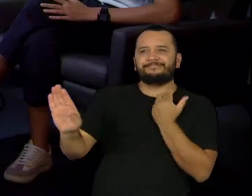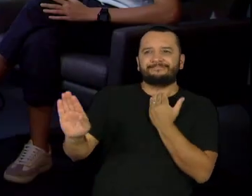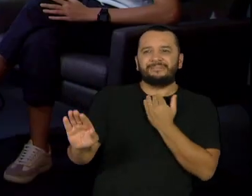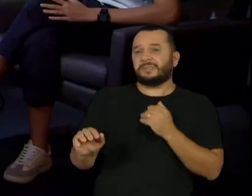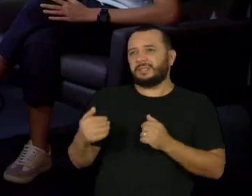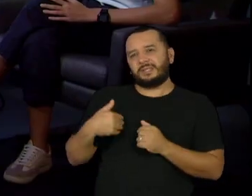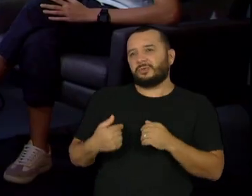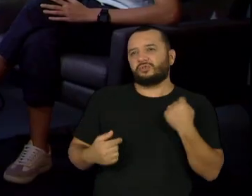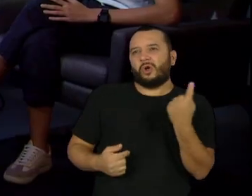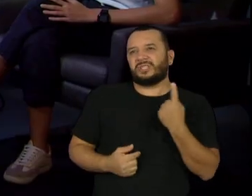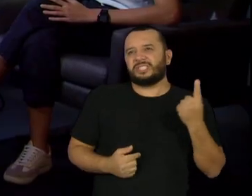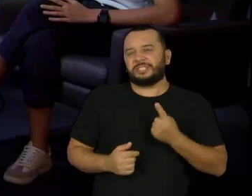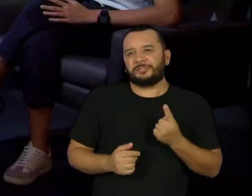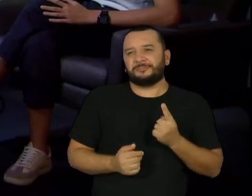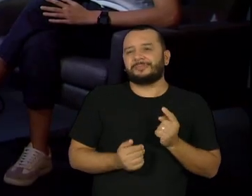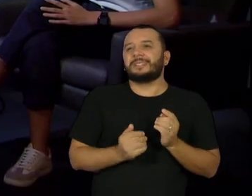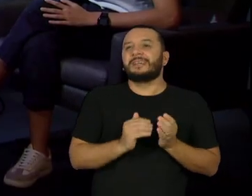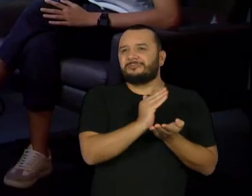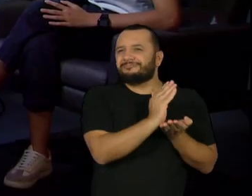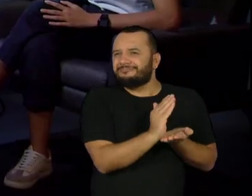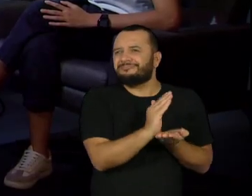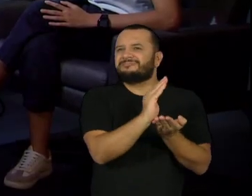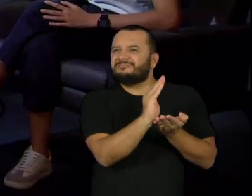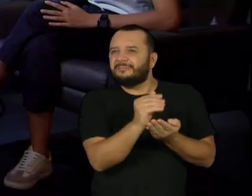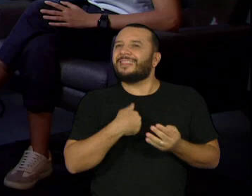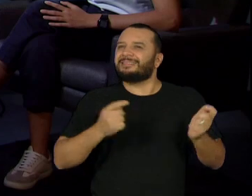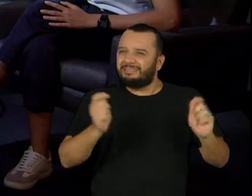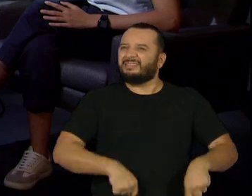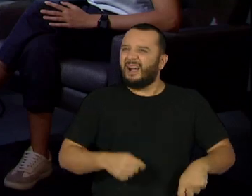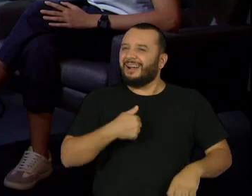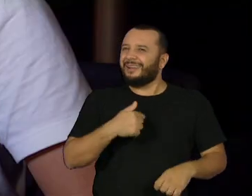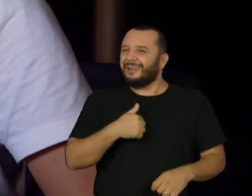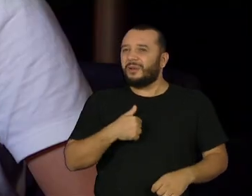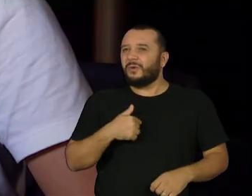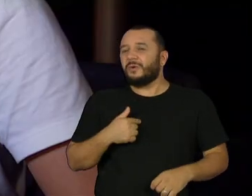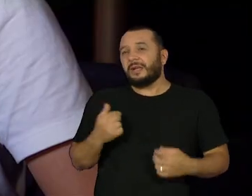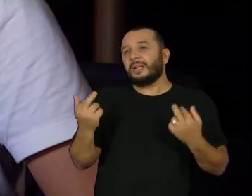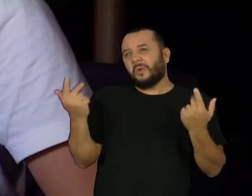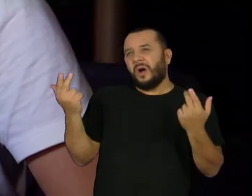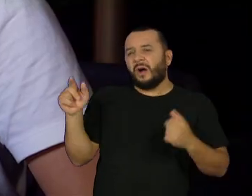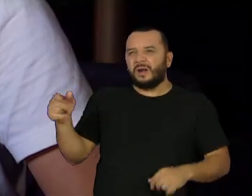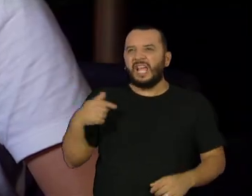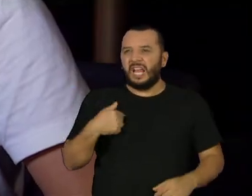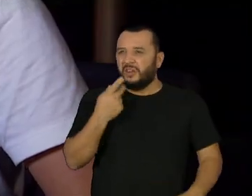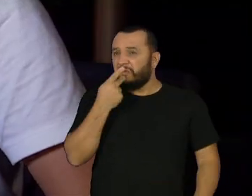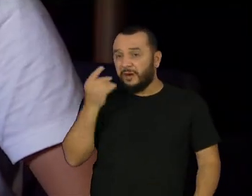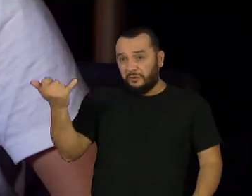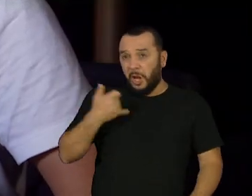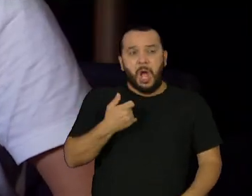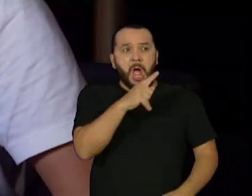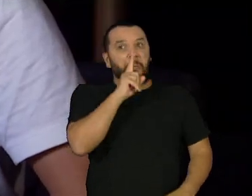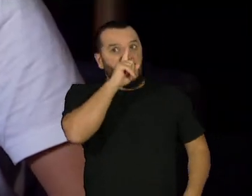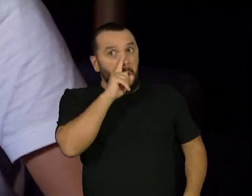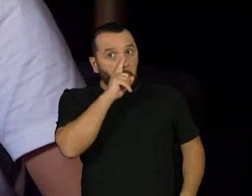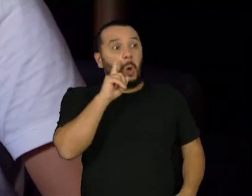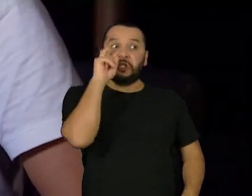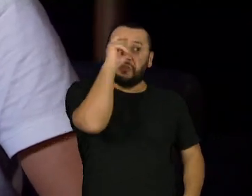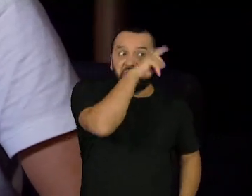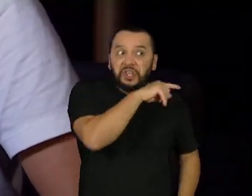mais ele, foi quando eu descobri que eu também podia fazer as coisas que ele dizia que eram perigosas ou que eram difíceis, ou que eu